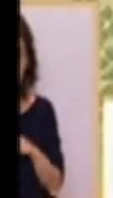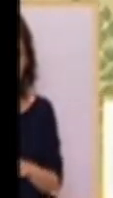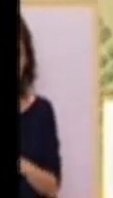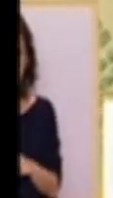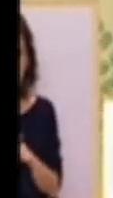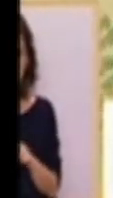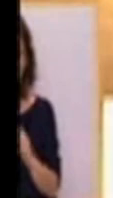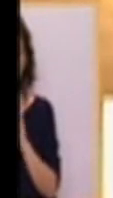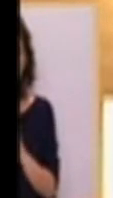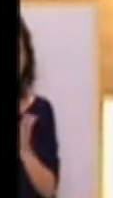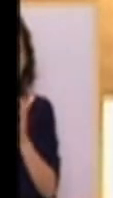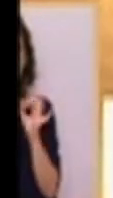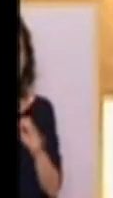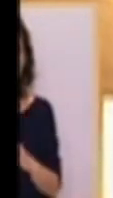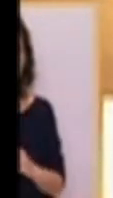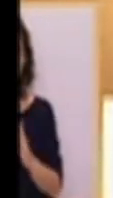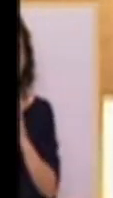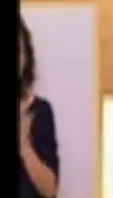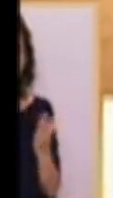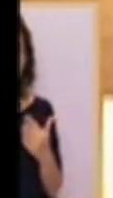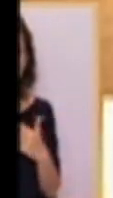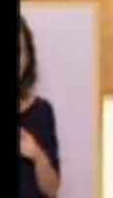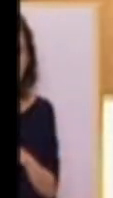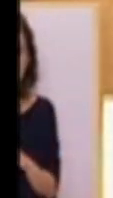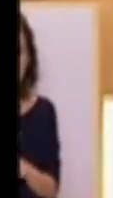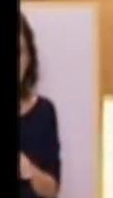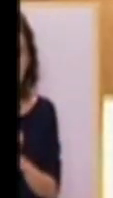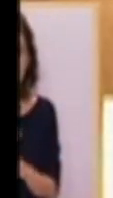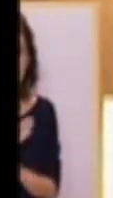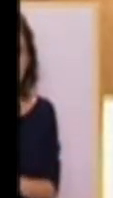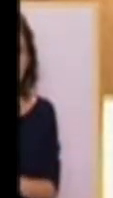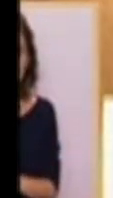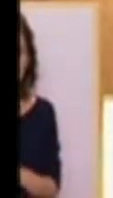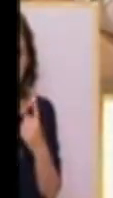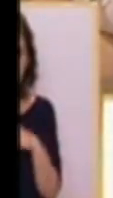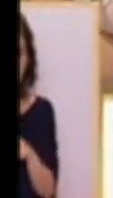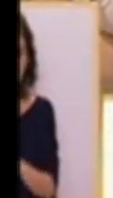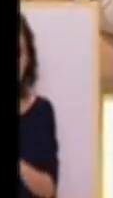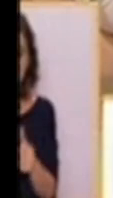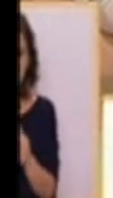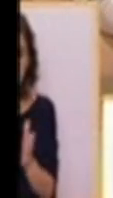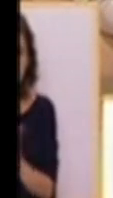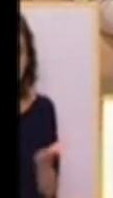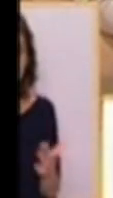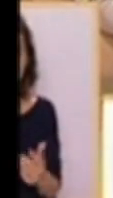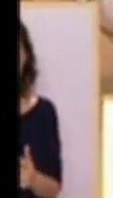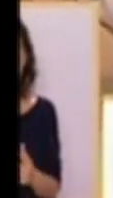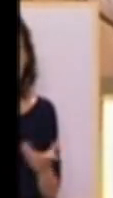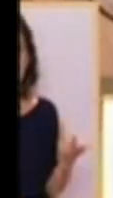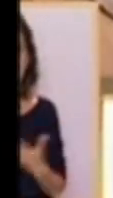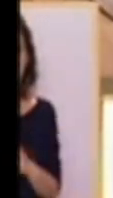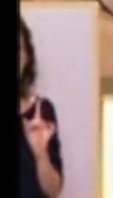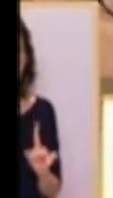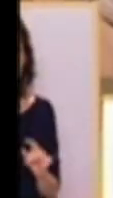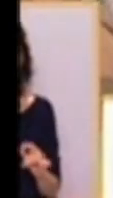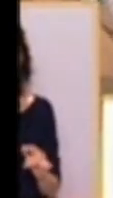estar agradecido ao Filipe até ao final da minha vida. Claro. Por outras coisas também. E o Filipe a ti também, porque todos somos importantes uns para os outros.